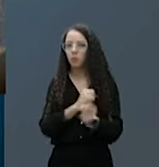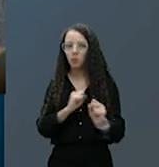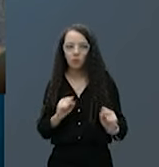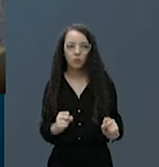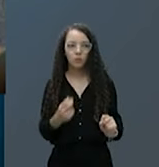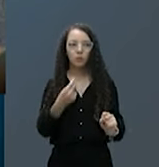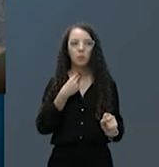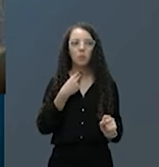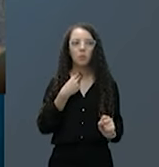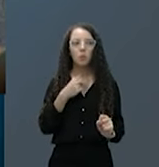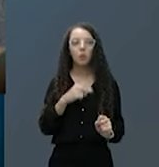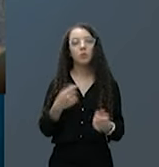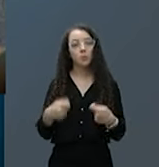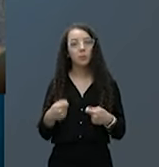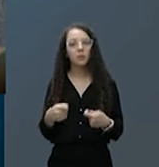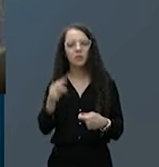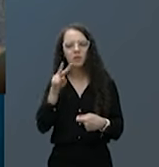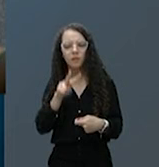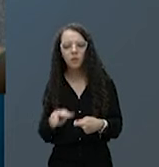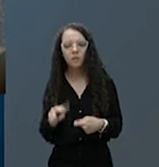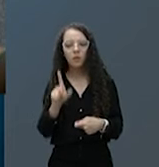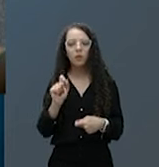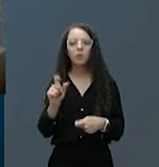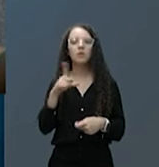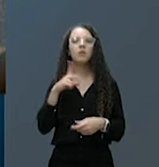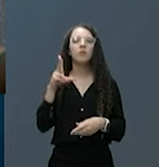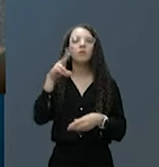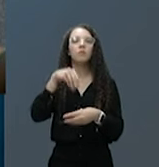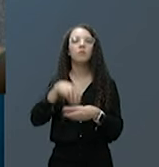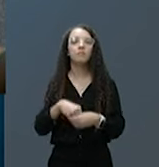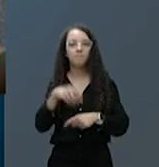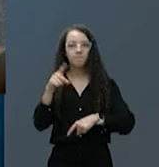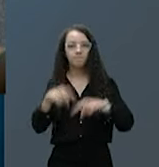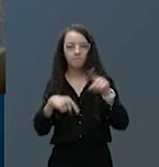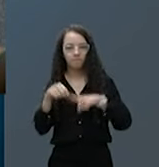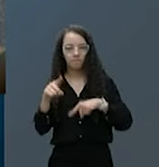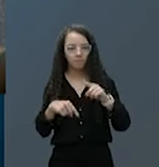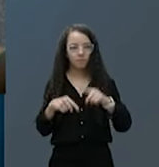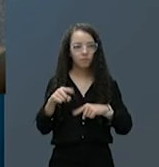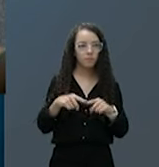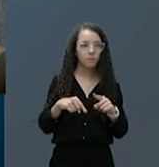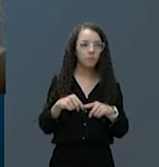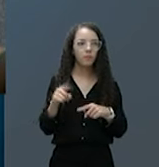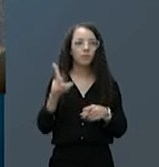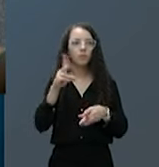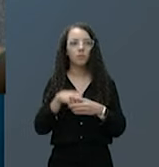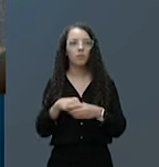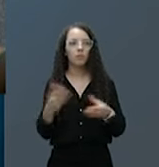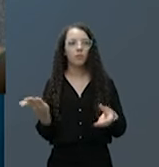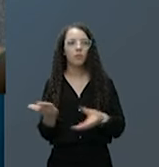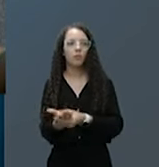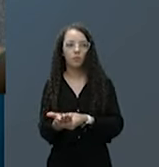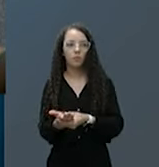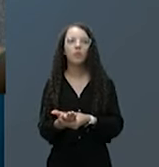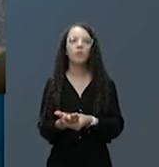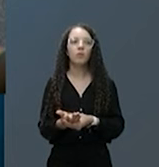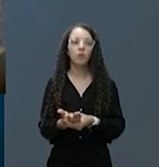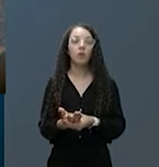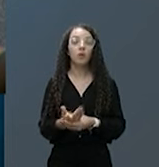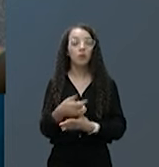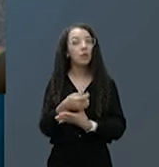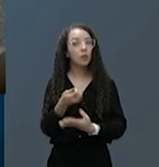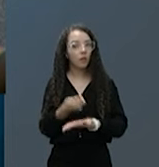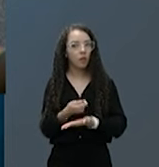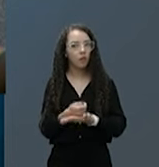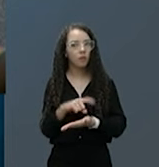com base no seu conteúdo e aqui considerando o dever de impugnação específica dos fundamentos da decisão agravada. Dever este que, quando estamos